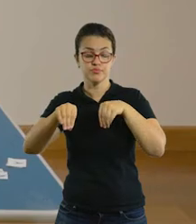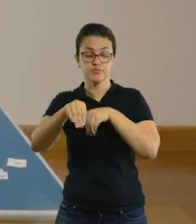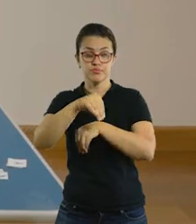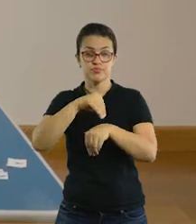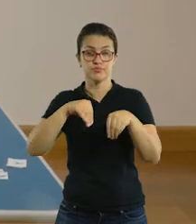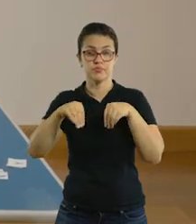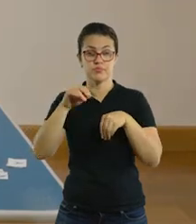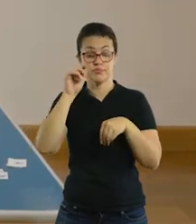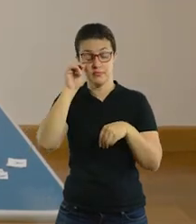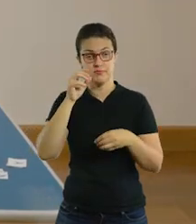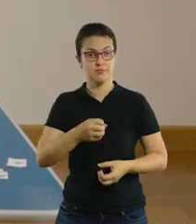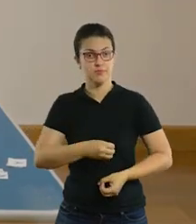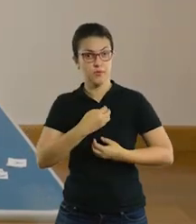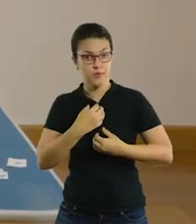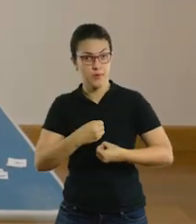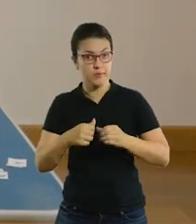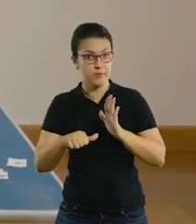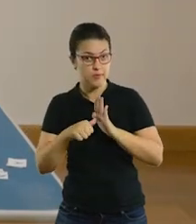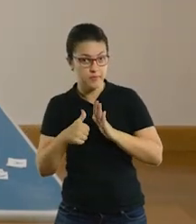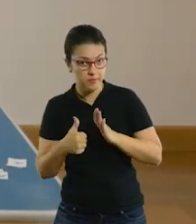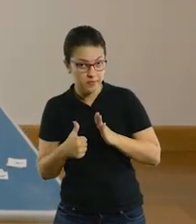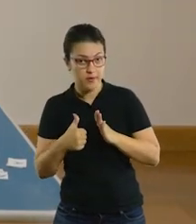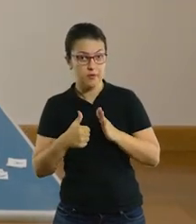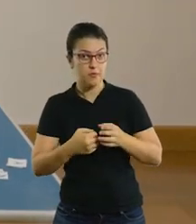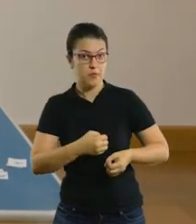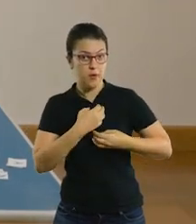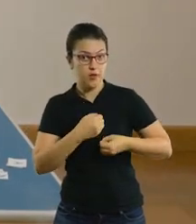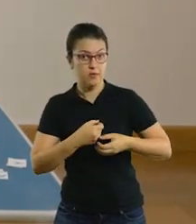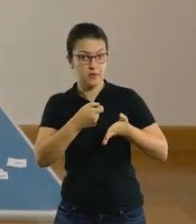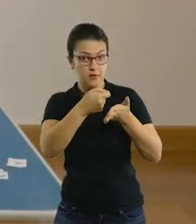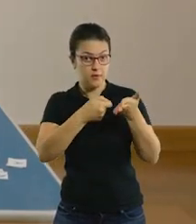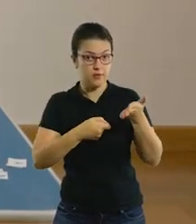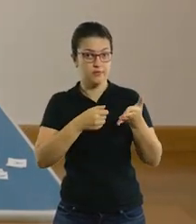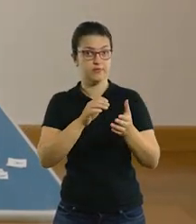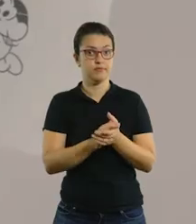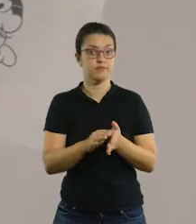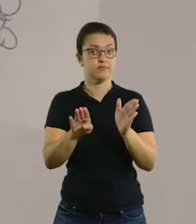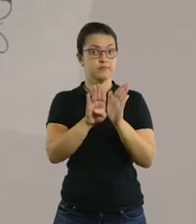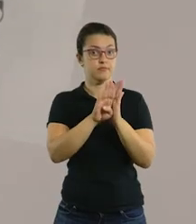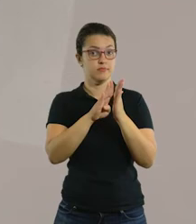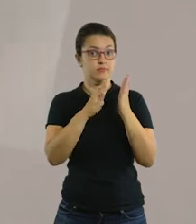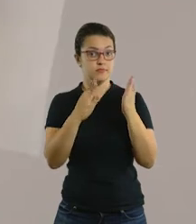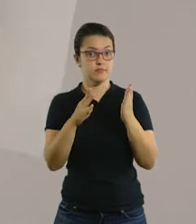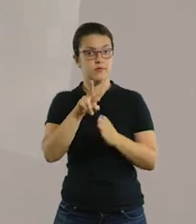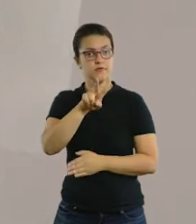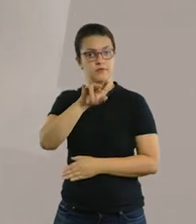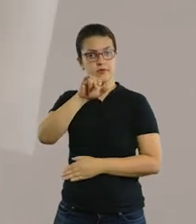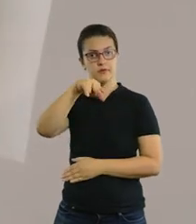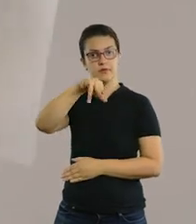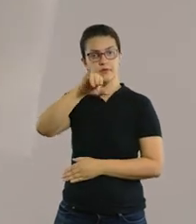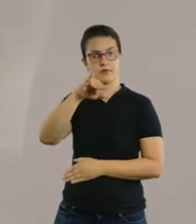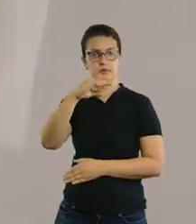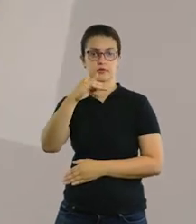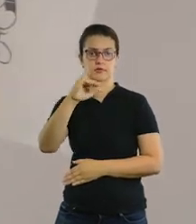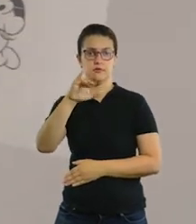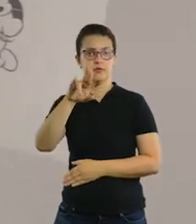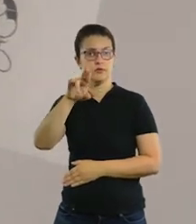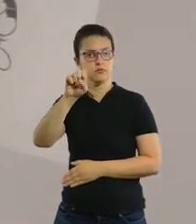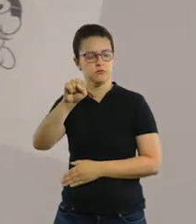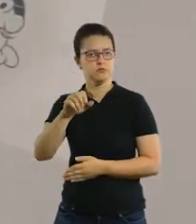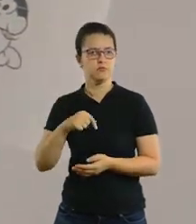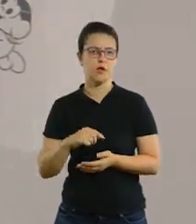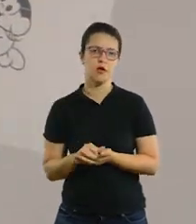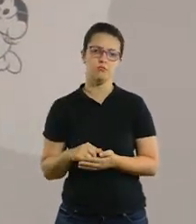letras móveis, tá? Então, esse poema você vai ler para a criança. A Porta, Vinícius de